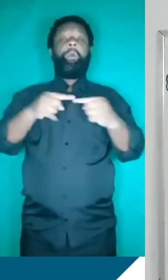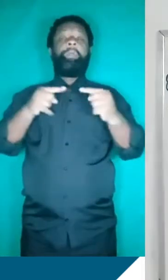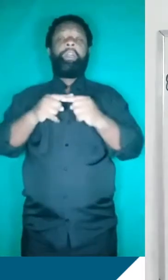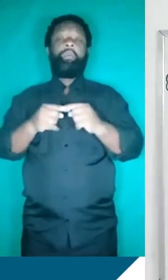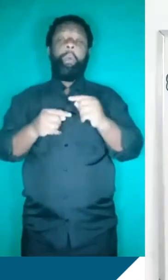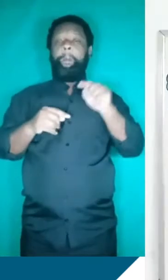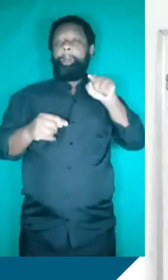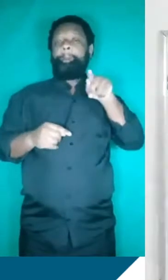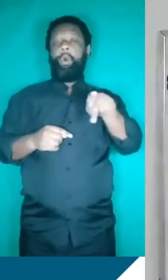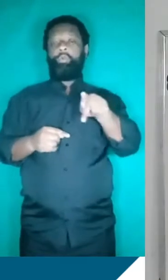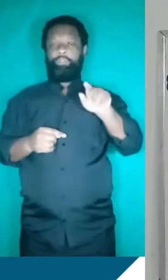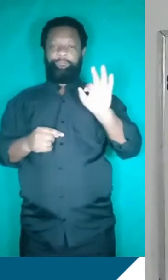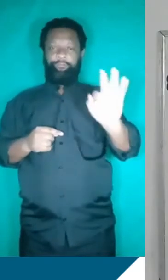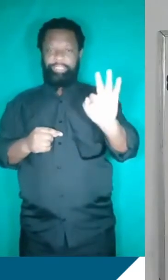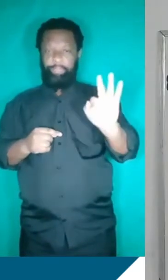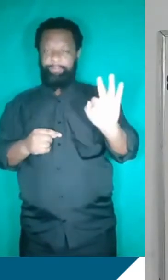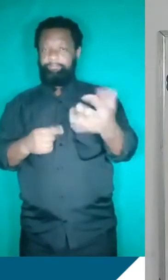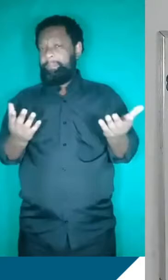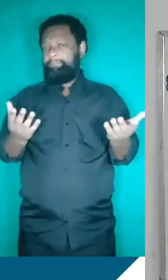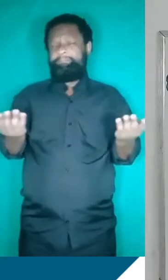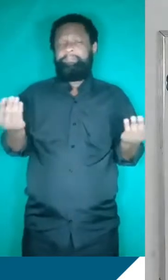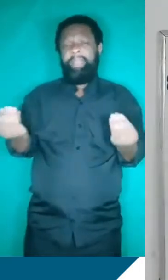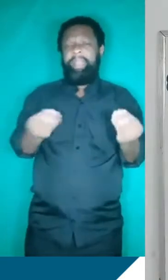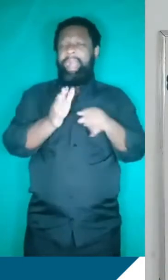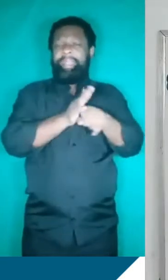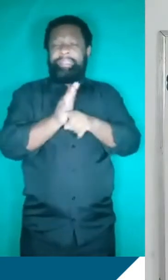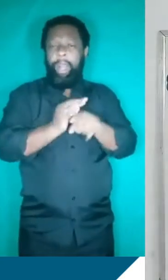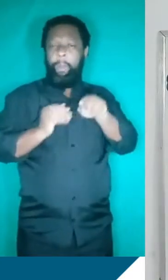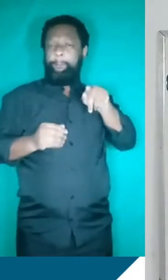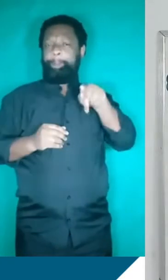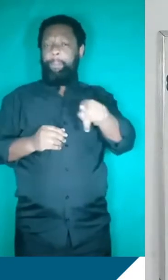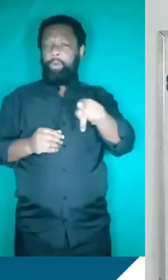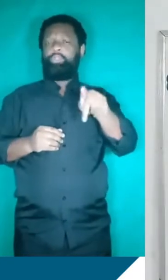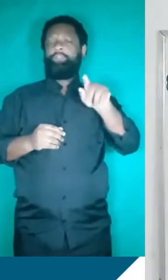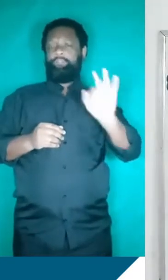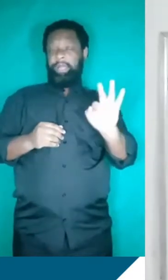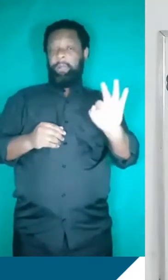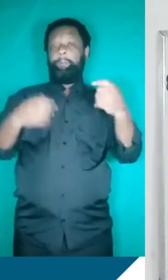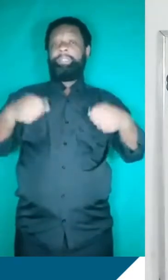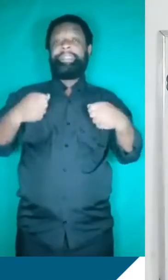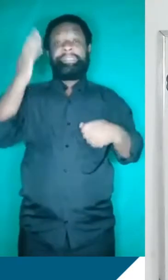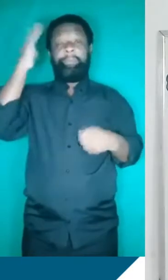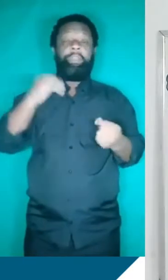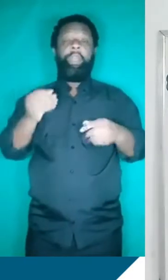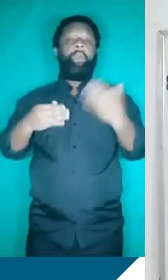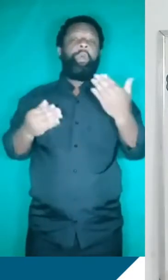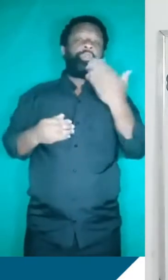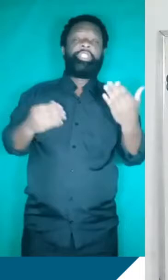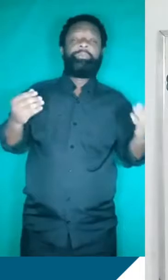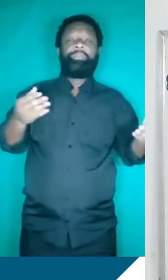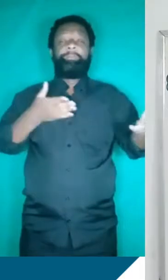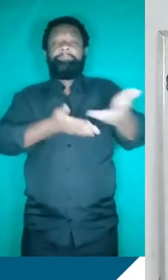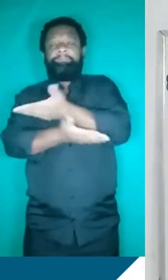ponto de fusão. Bom, pessoal, para que nós possamos analisar também o ponto de fusão, nós temos que ver o tipo de interação, né, que